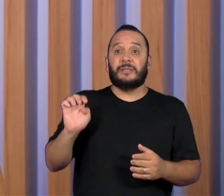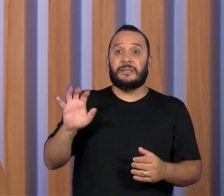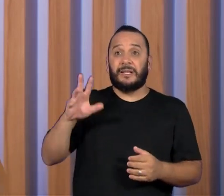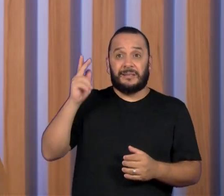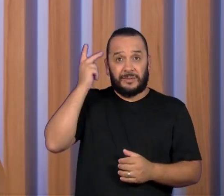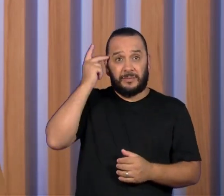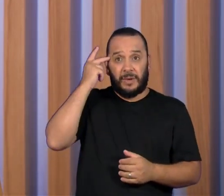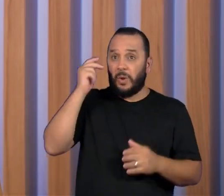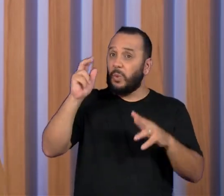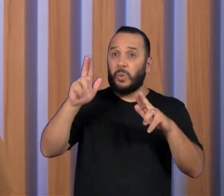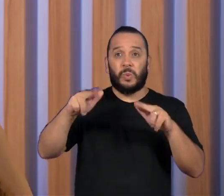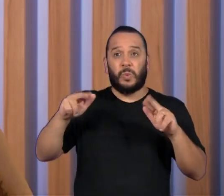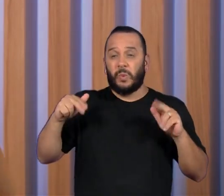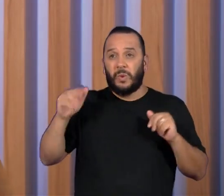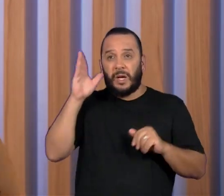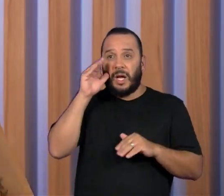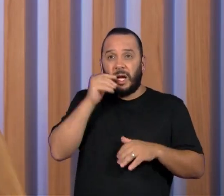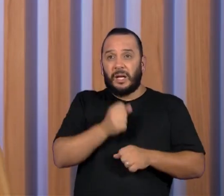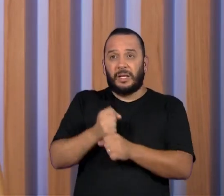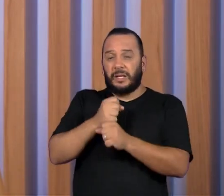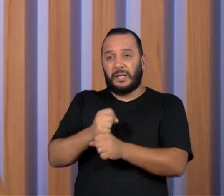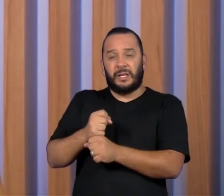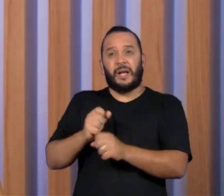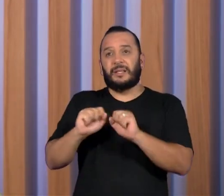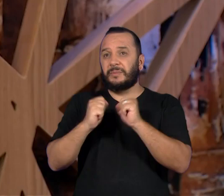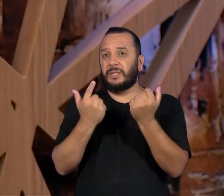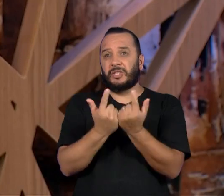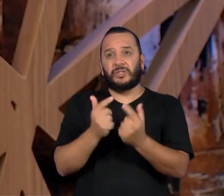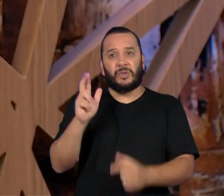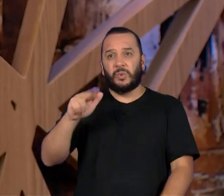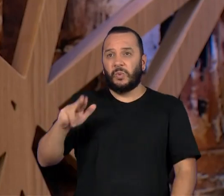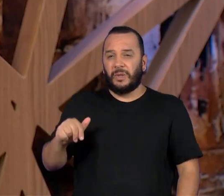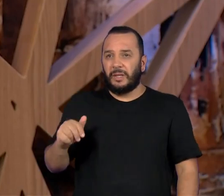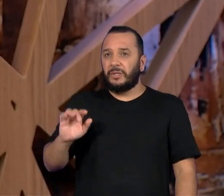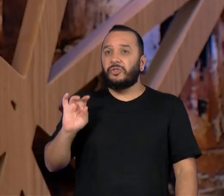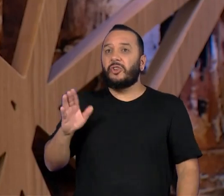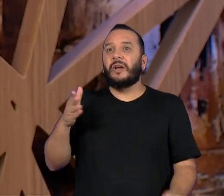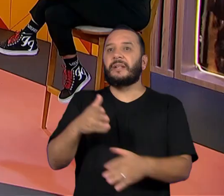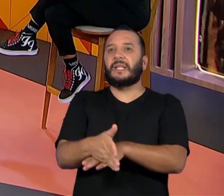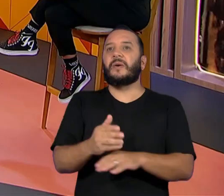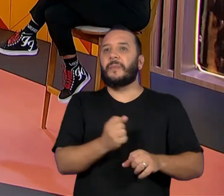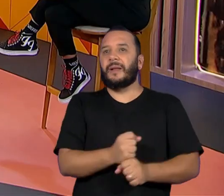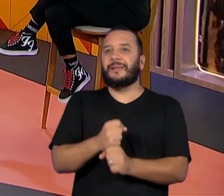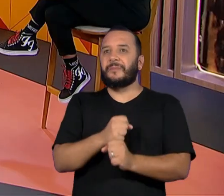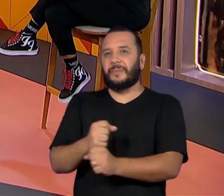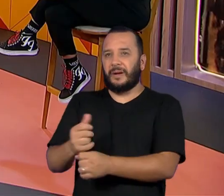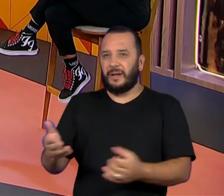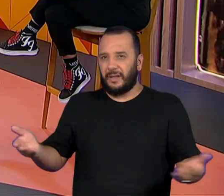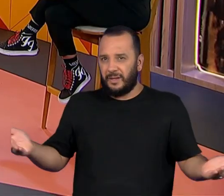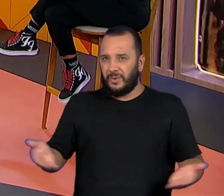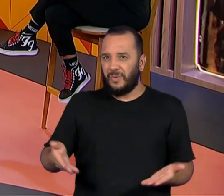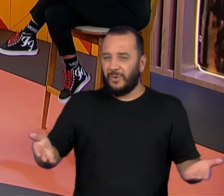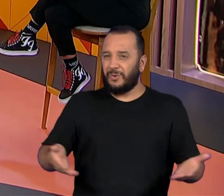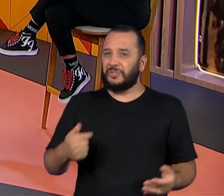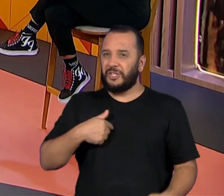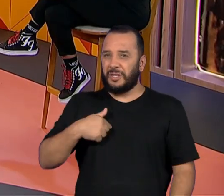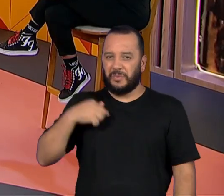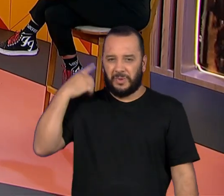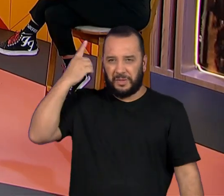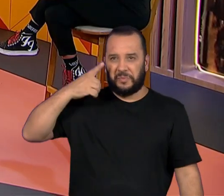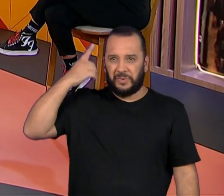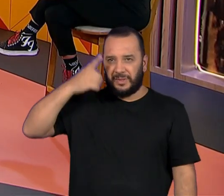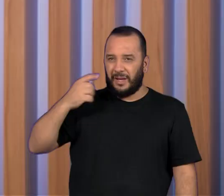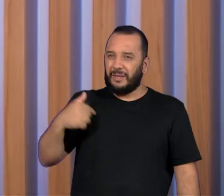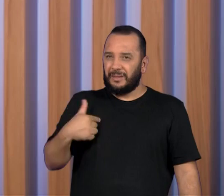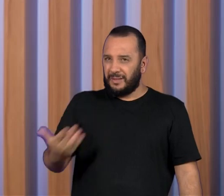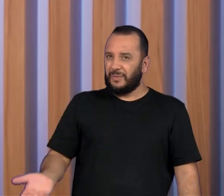Assembleia Legislativa. Nós, mulheres negras, na sua grande maioria, entrávamos ali para limpar a Assembleia. Hoje vamos ter um gabinete que é nosso, de organização do